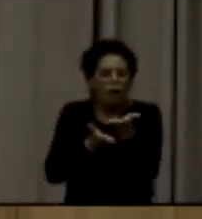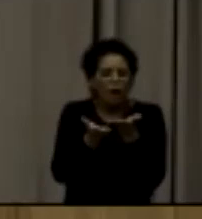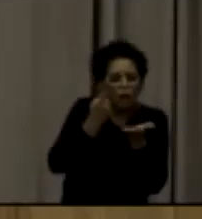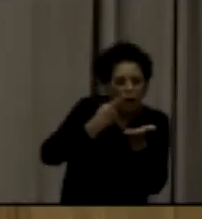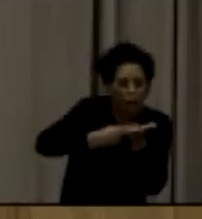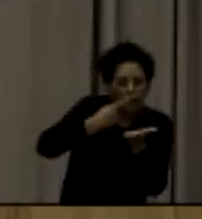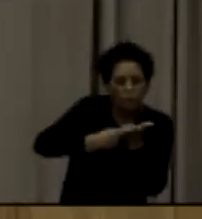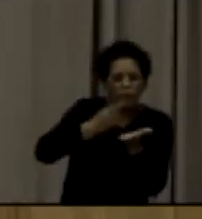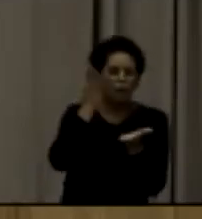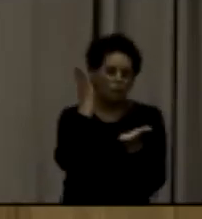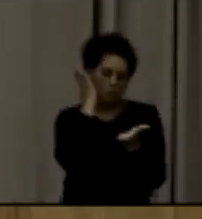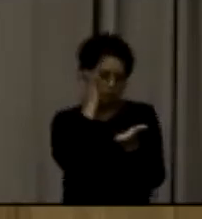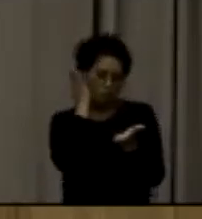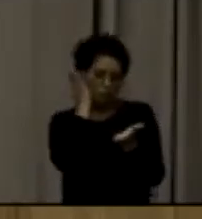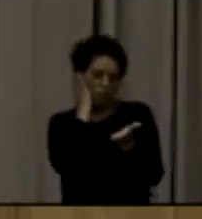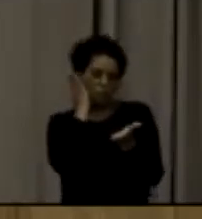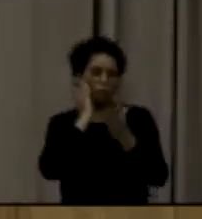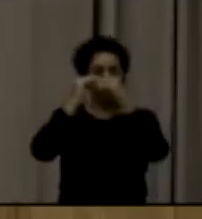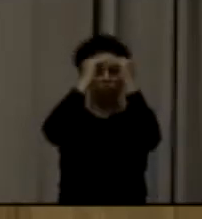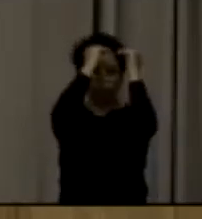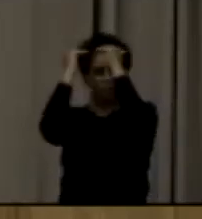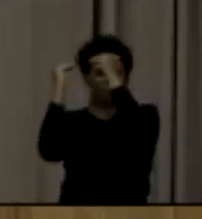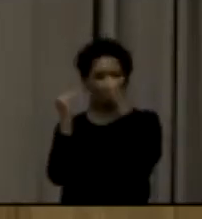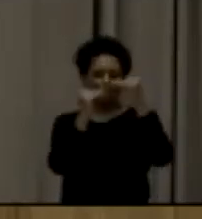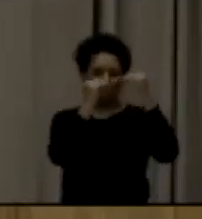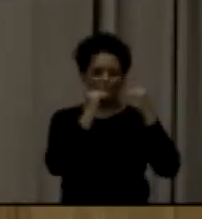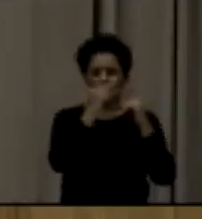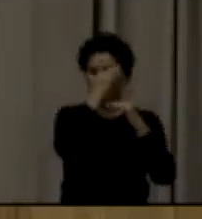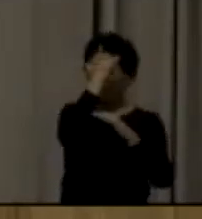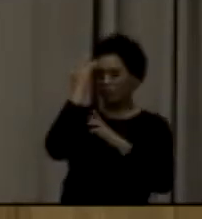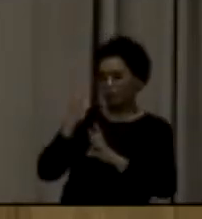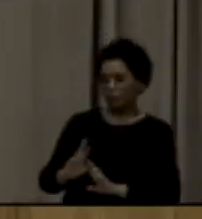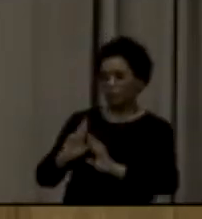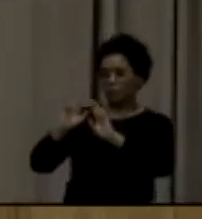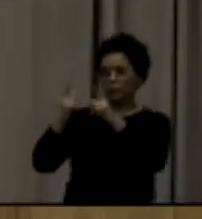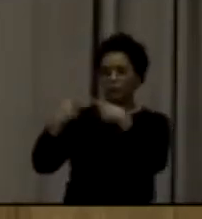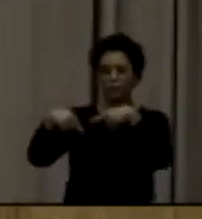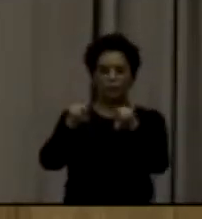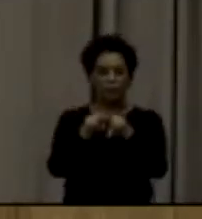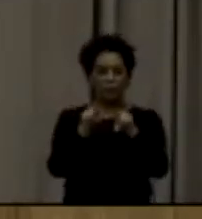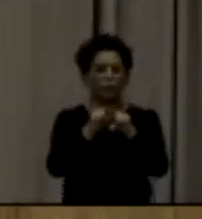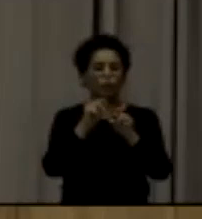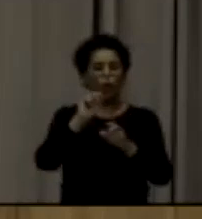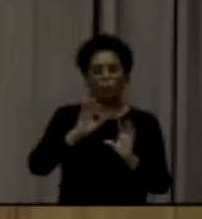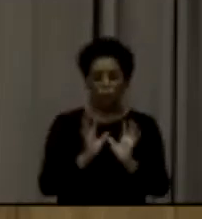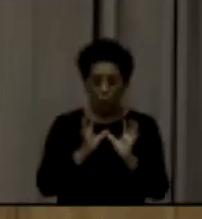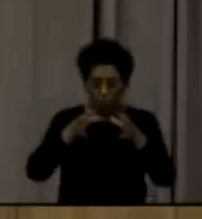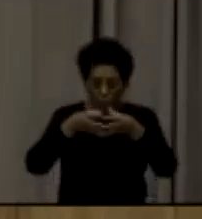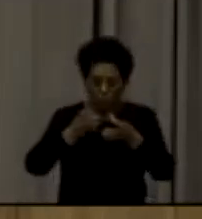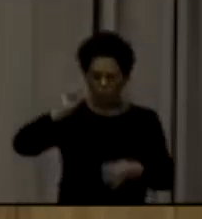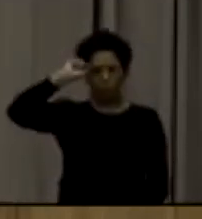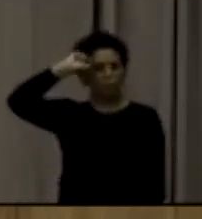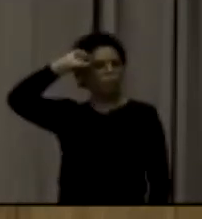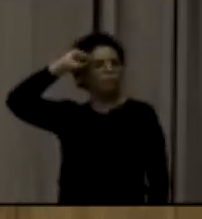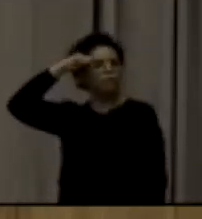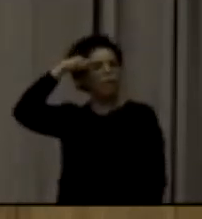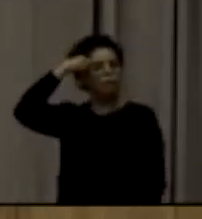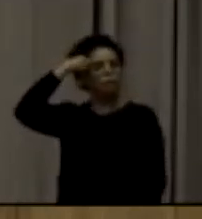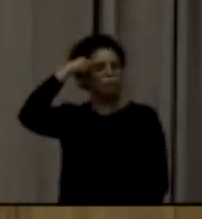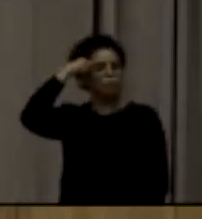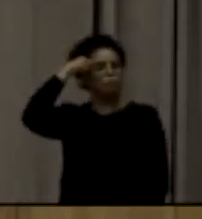pelo reconhecimento, pelo respeito às diferenças. Estão aí os movimentos negros, feministas, da